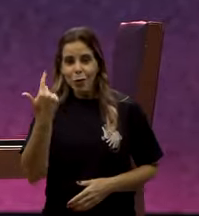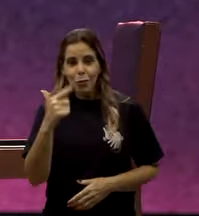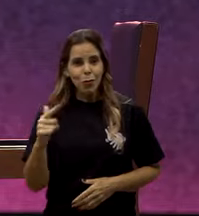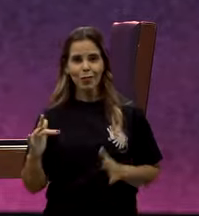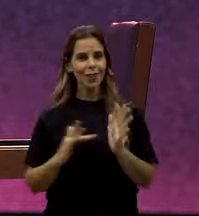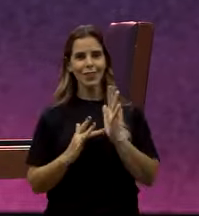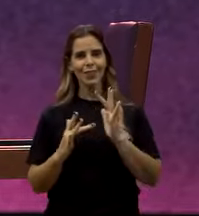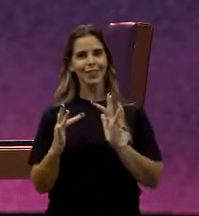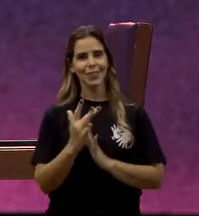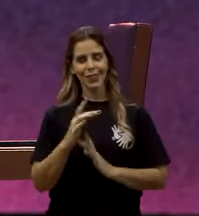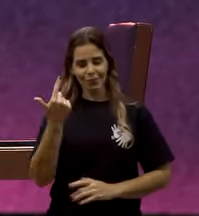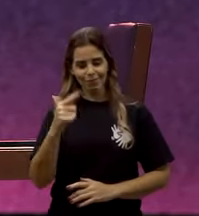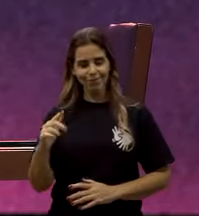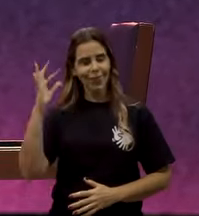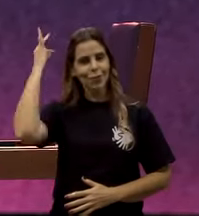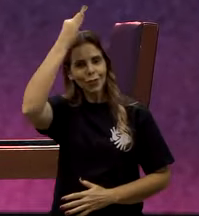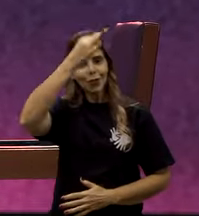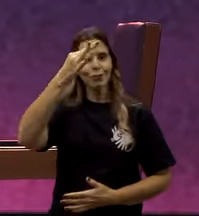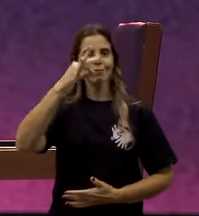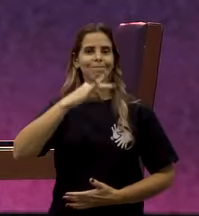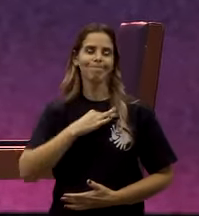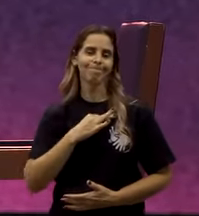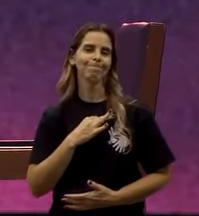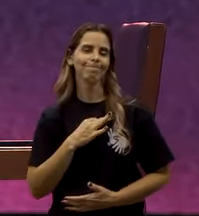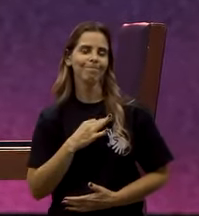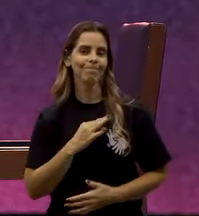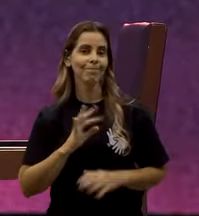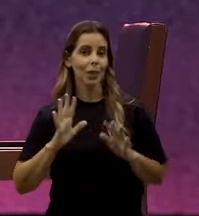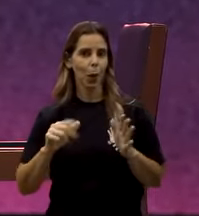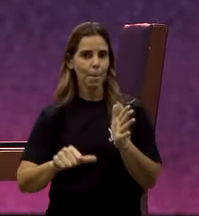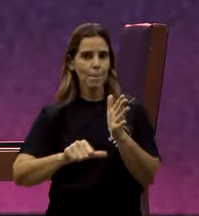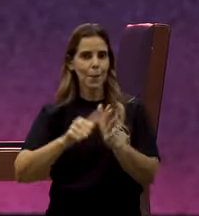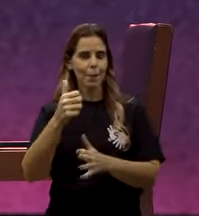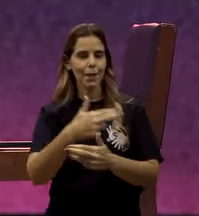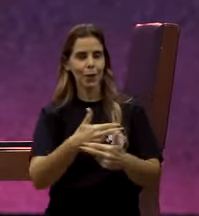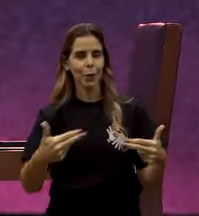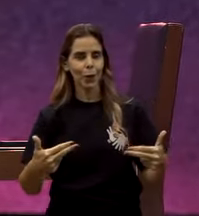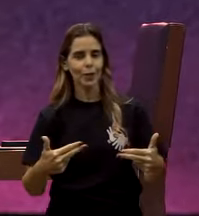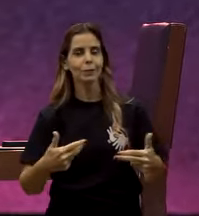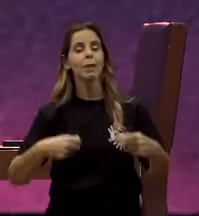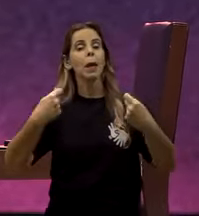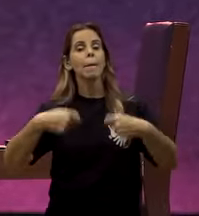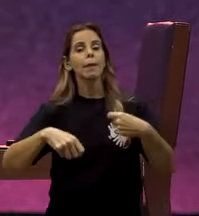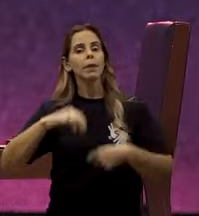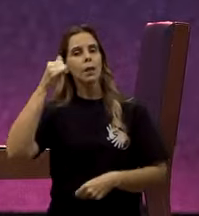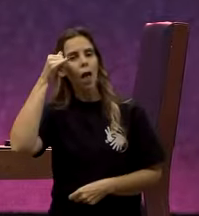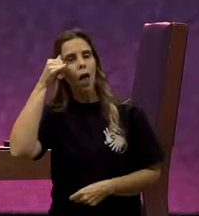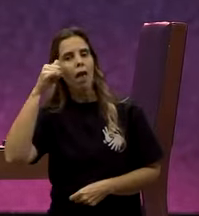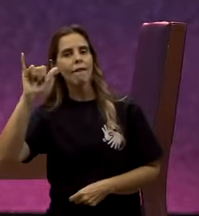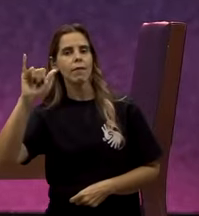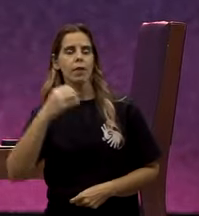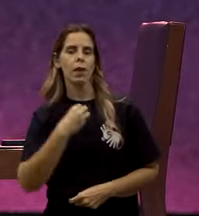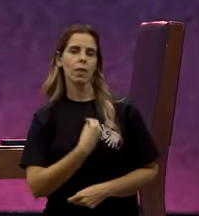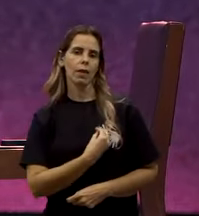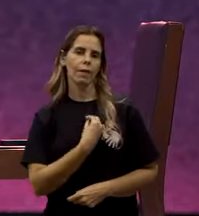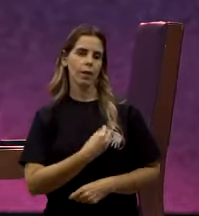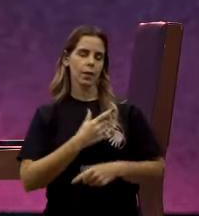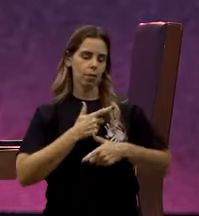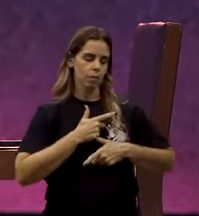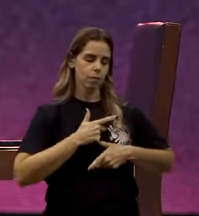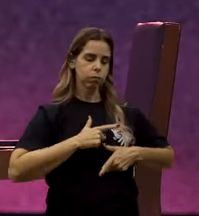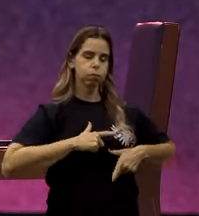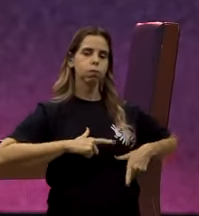a gente precisa evitar na nossa vida diga comigo a primeira coisa que eu preciso evitar a minha vida é o